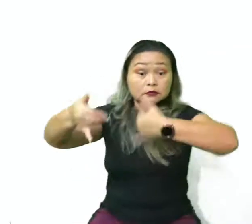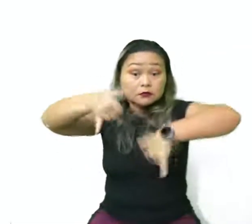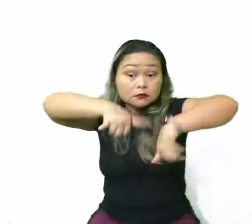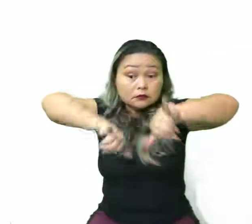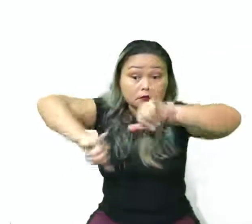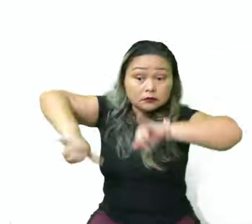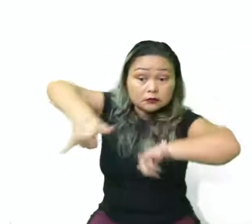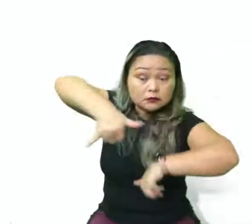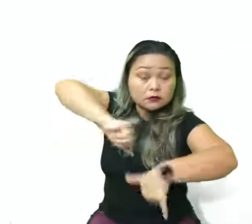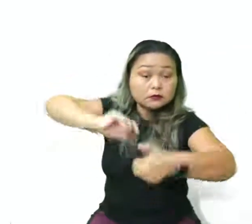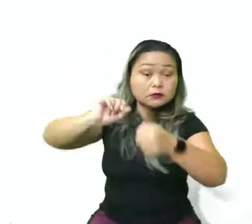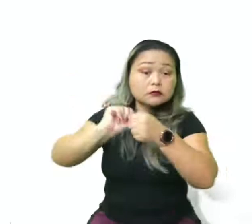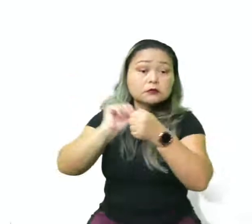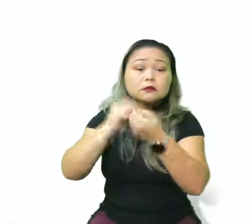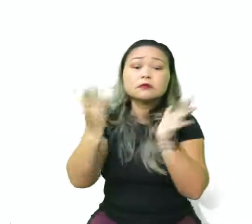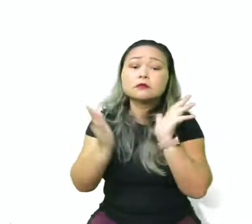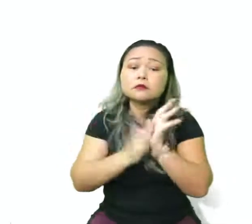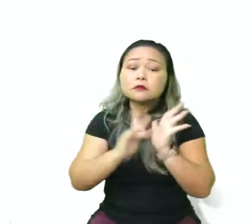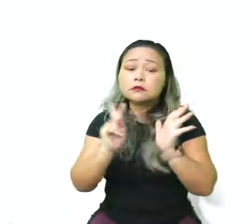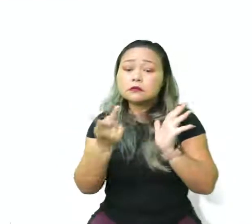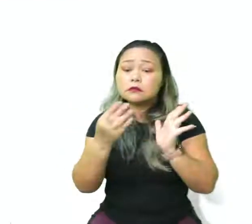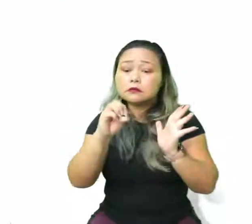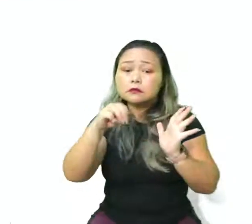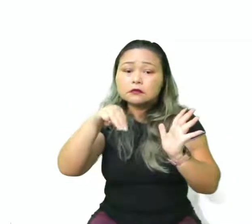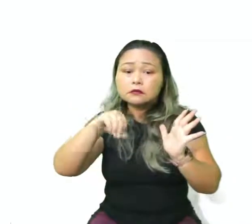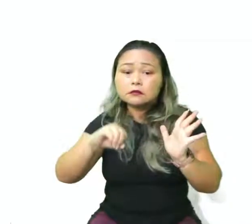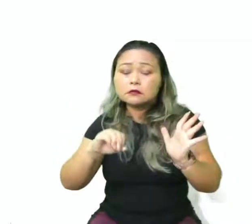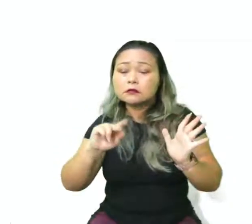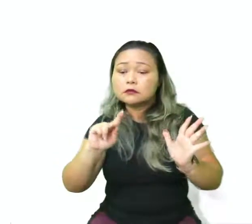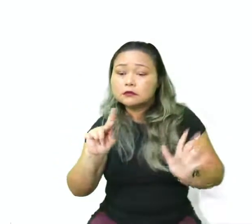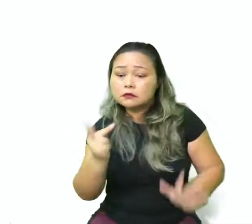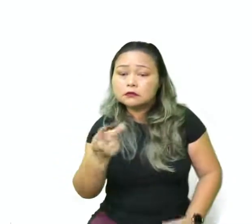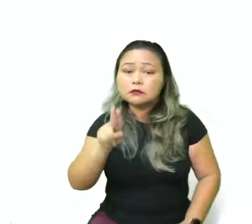química. A proposta de Thomas